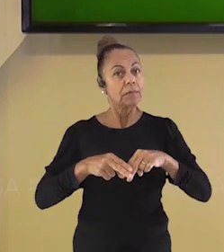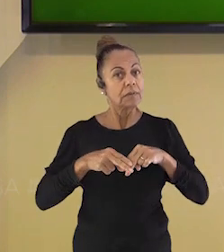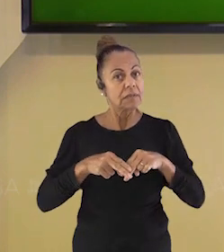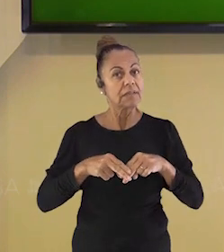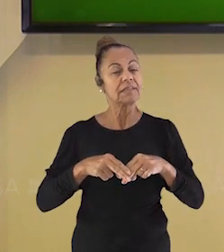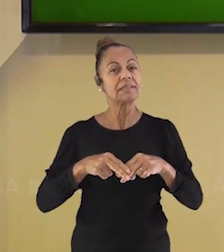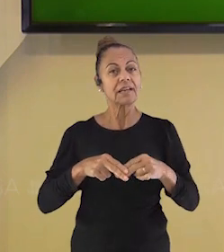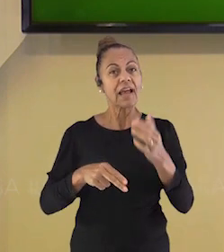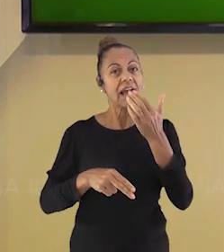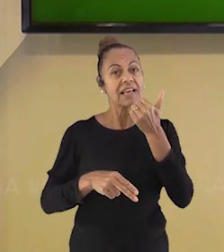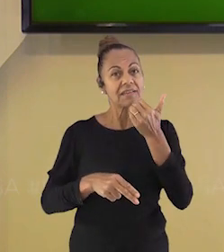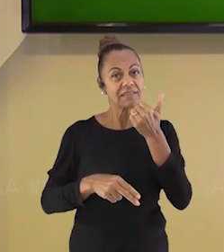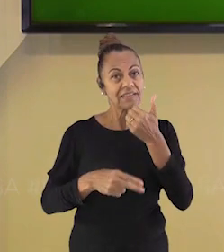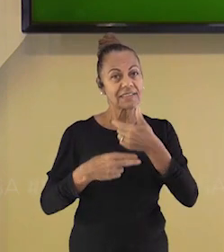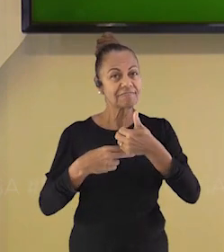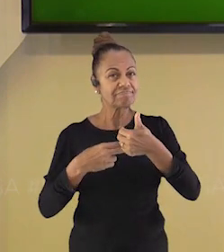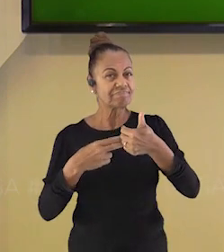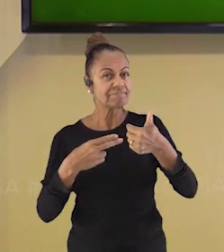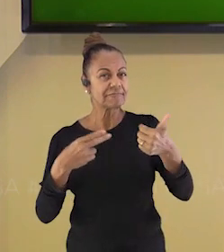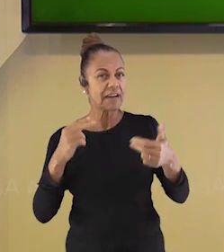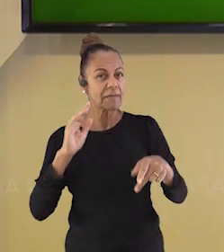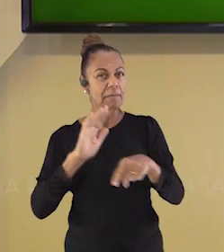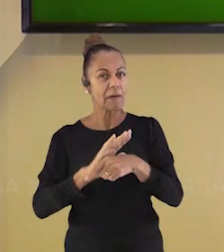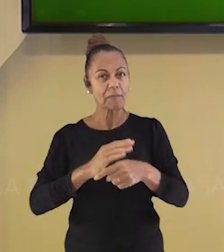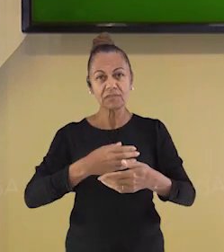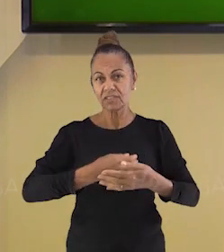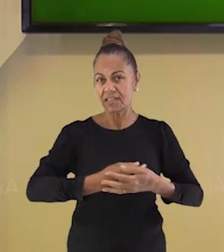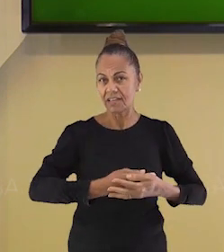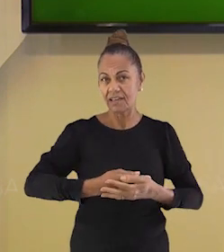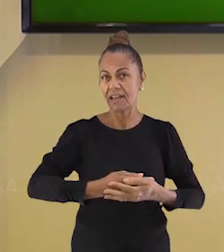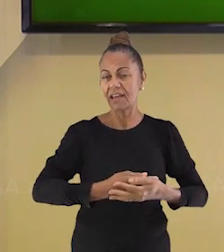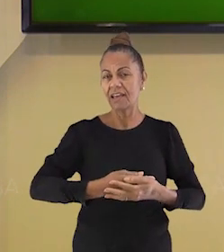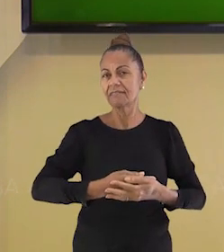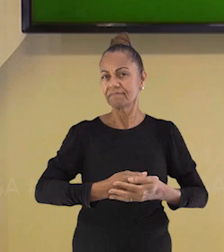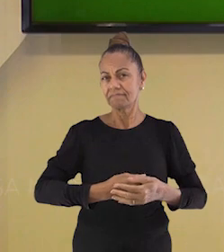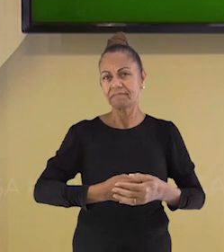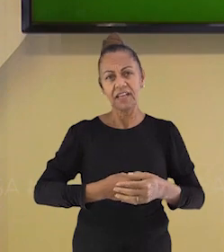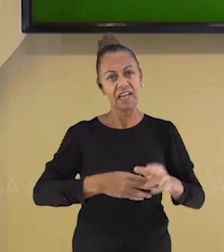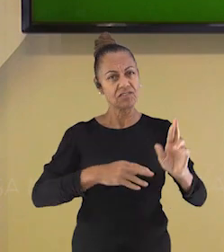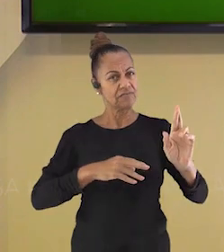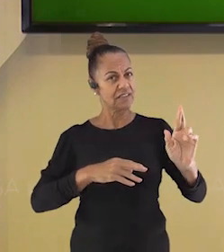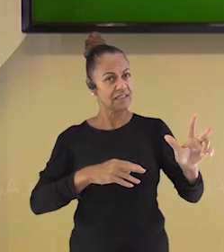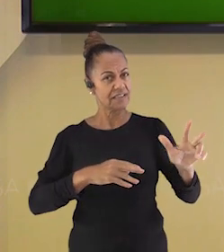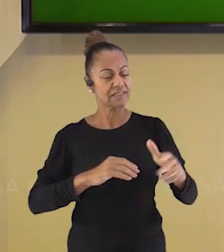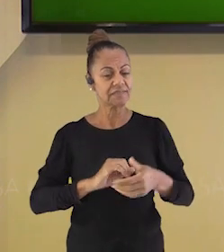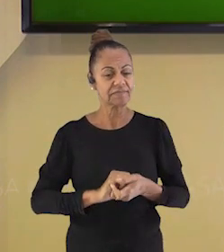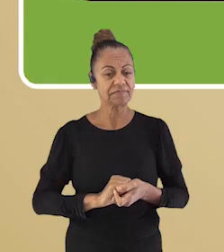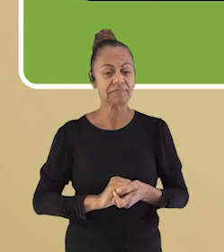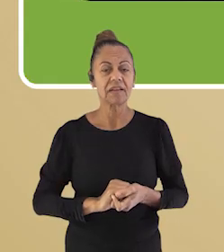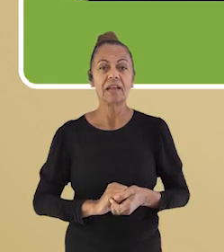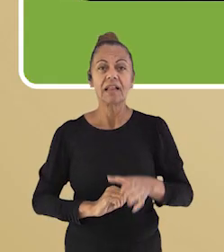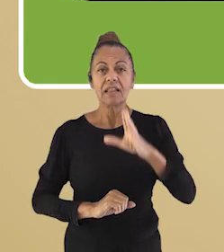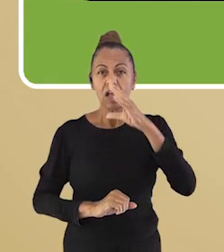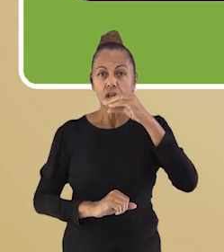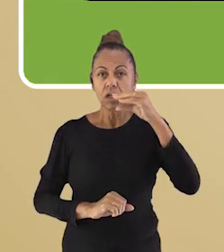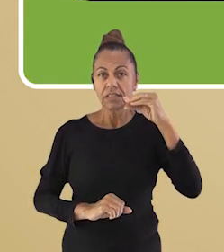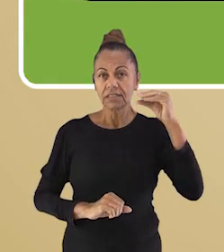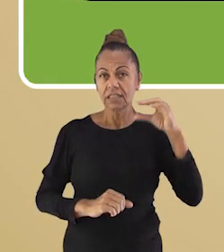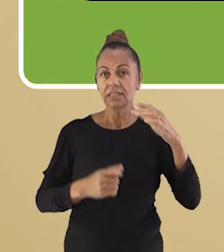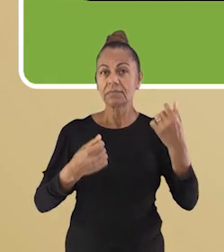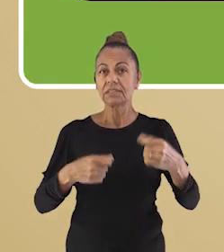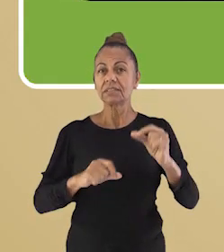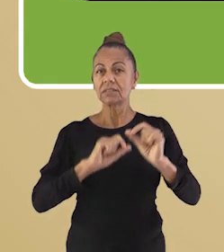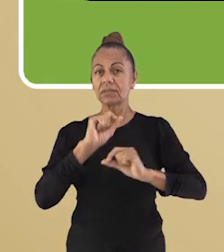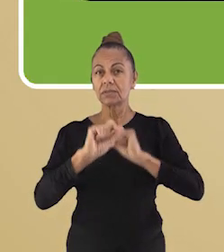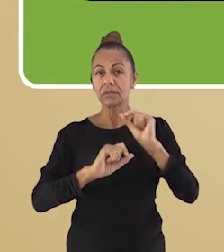doenças. E por isso que a alimentação de um recém-nascido deve ser diferente à de um adulto. Já na adolescência,